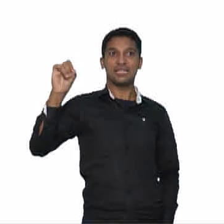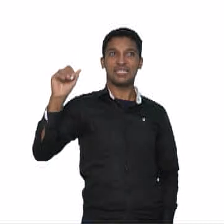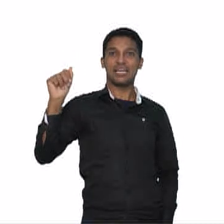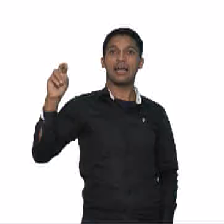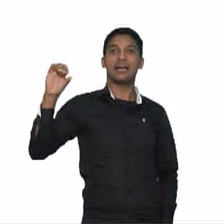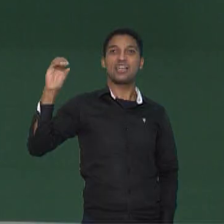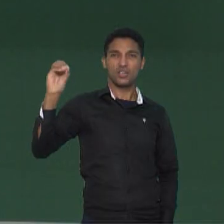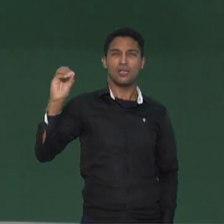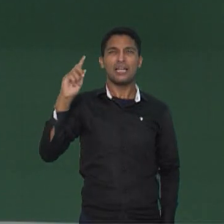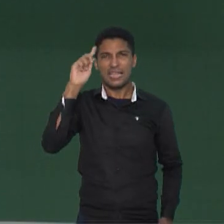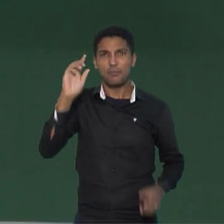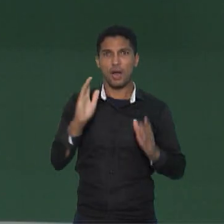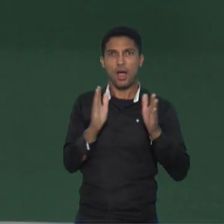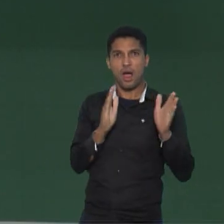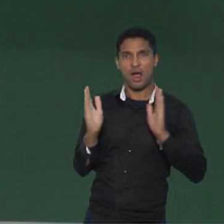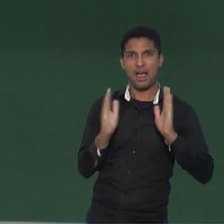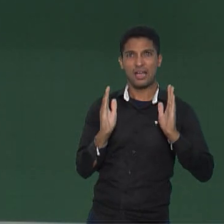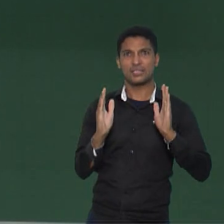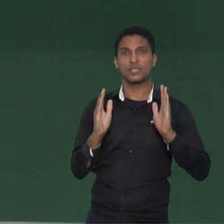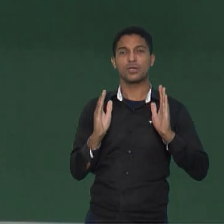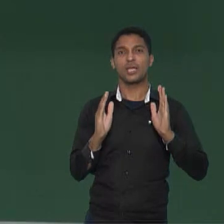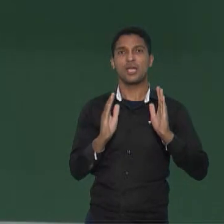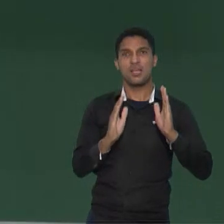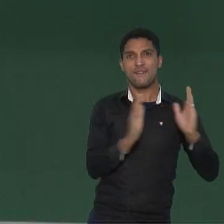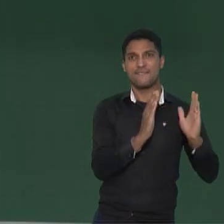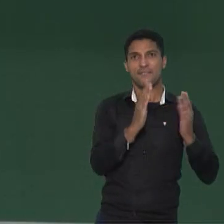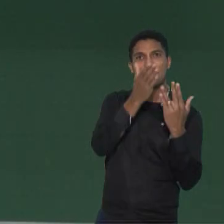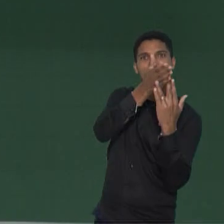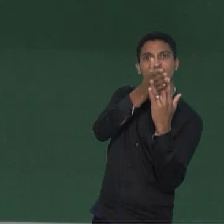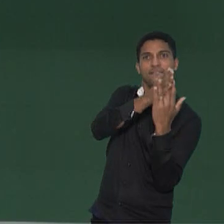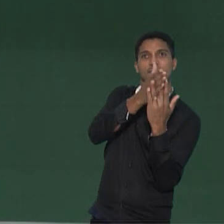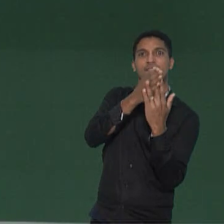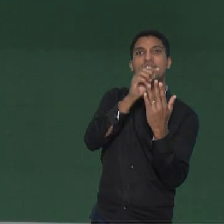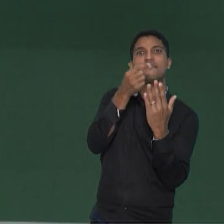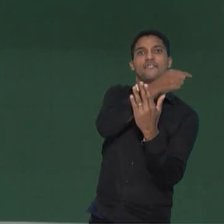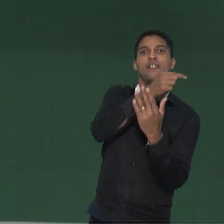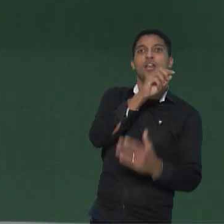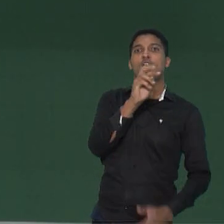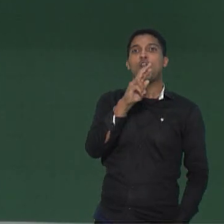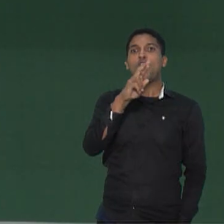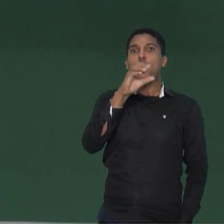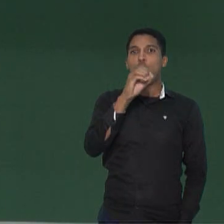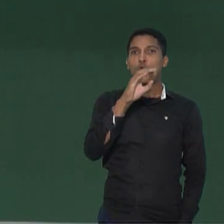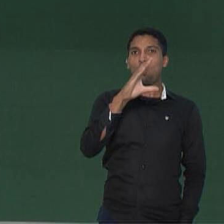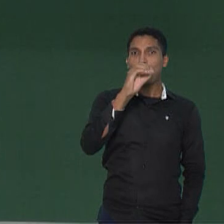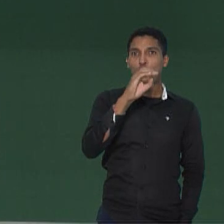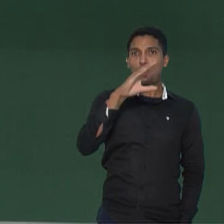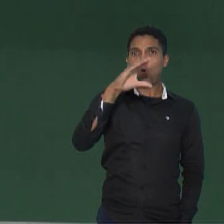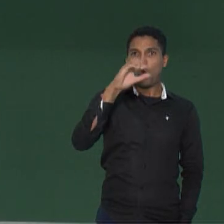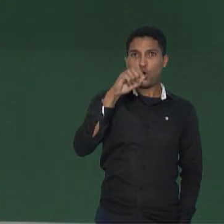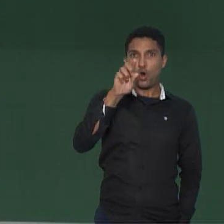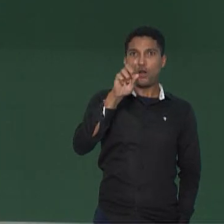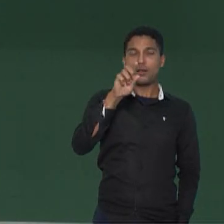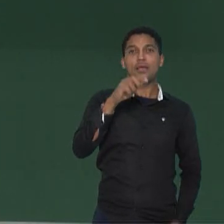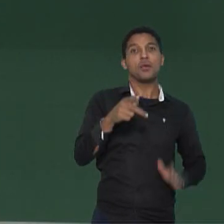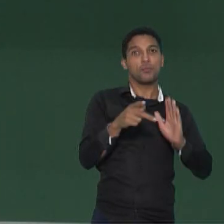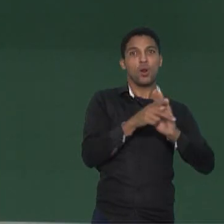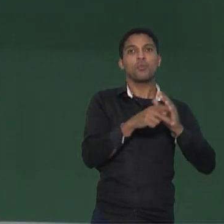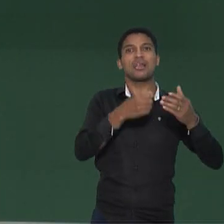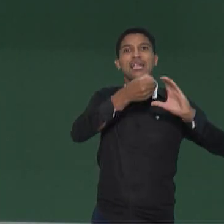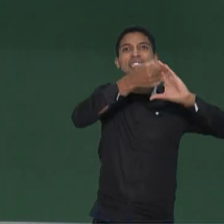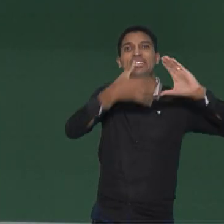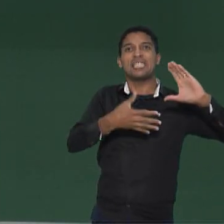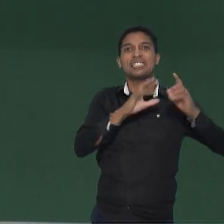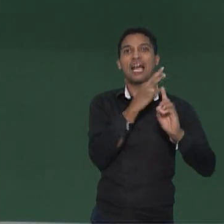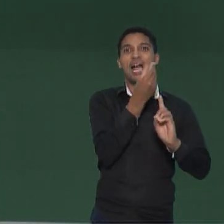veio o rococó, que era aquela coisa supérflua, lembra? Que meio banal, né? Mas ele tinha algumas características barrocas ainda. Então,